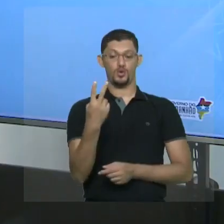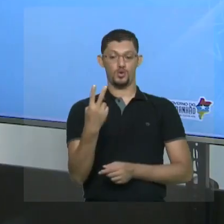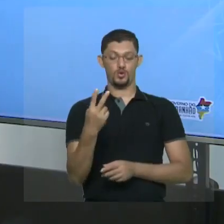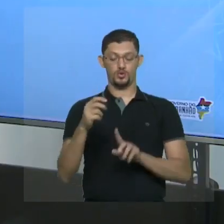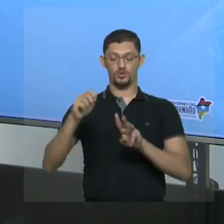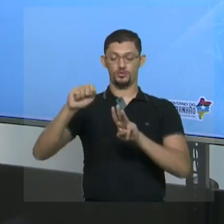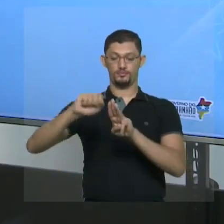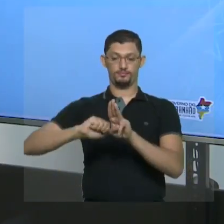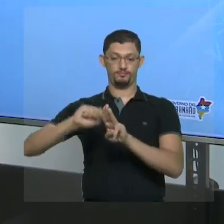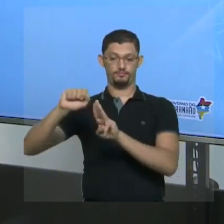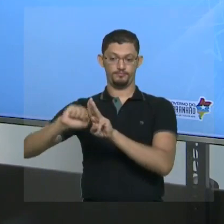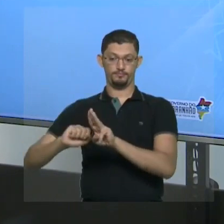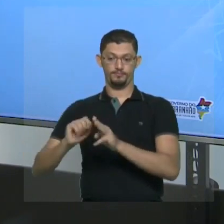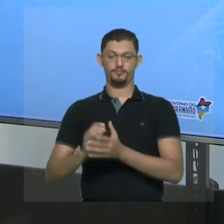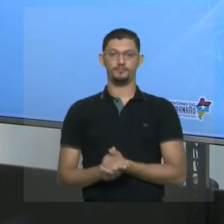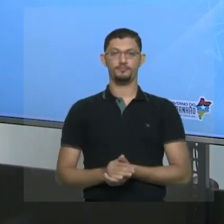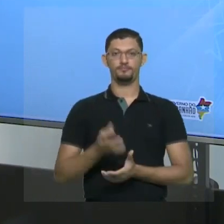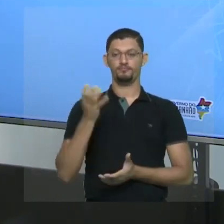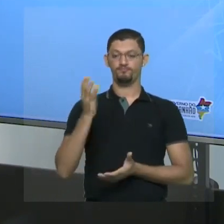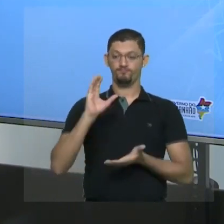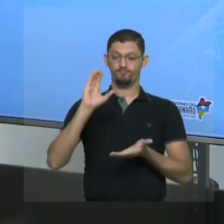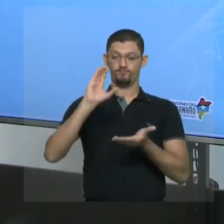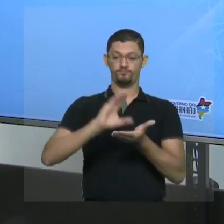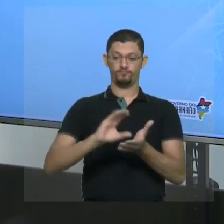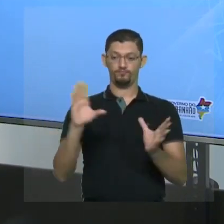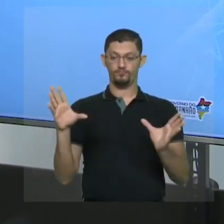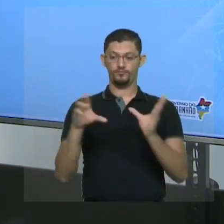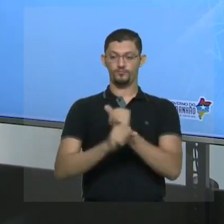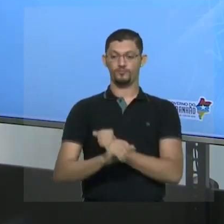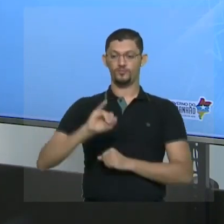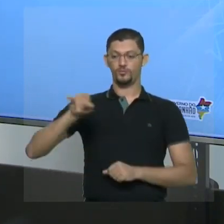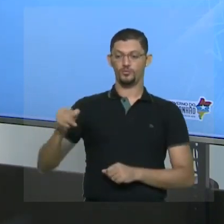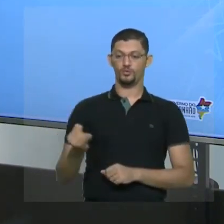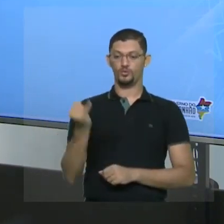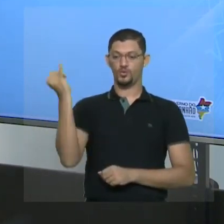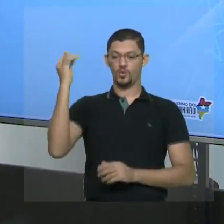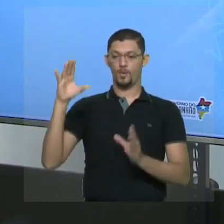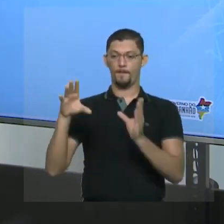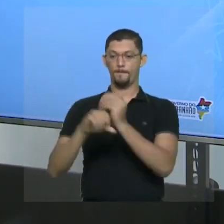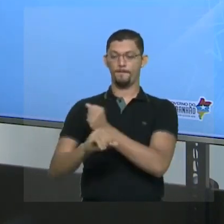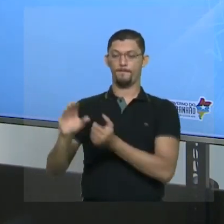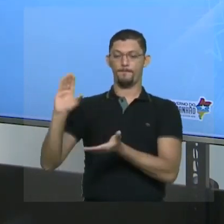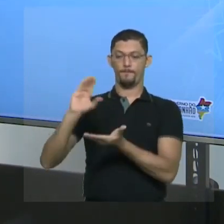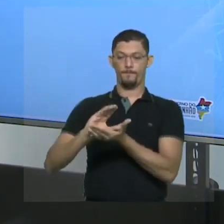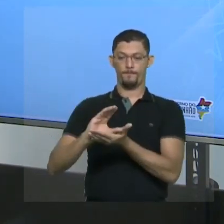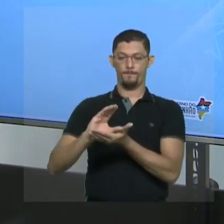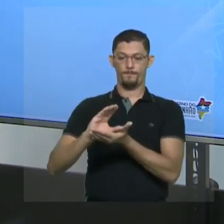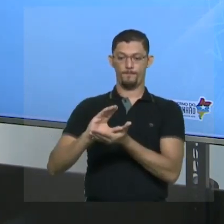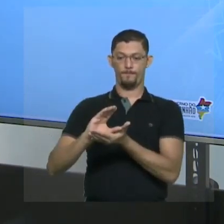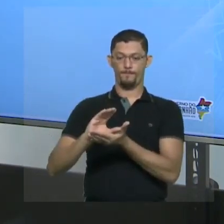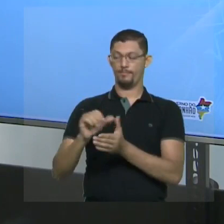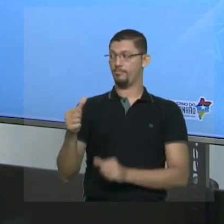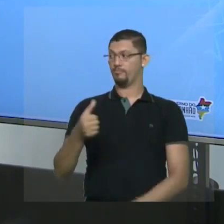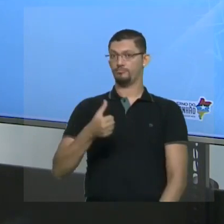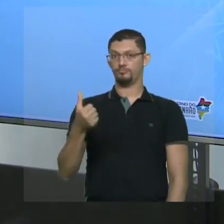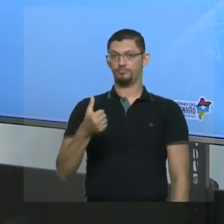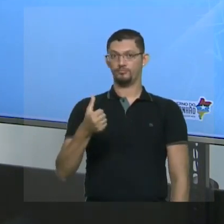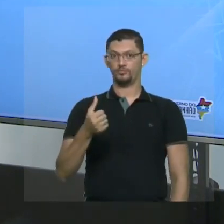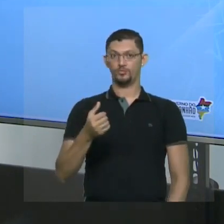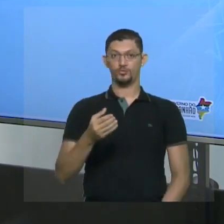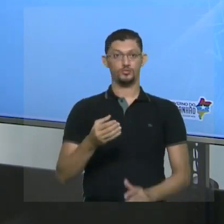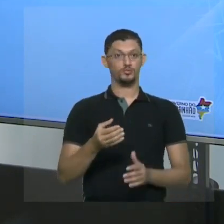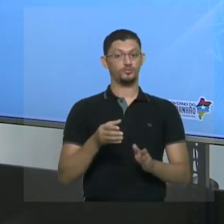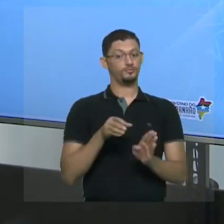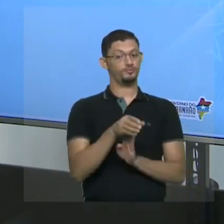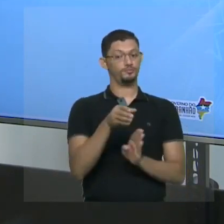só, eu quero saber do montante, aquele monte total, juro mais o capital. Primeira coisa, qual é o conselho que